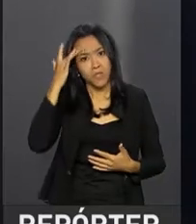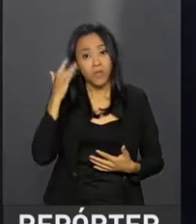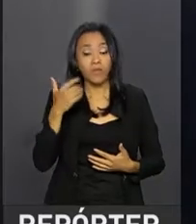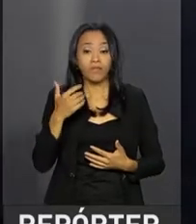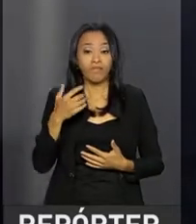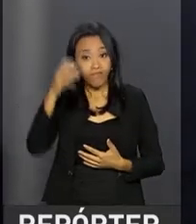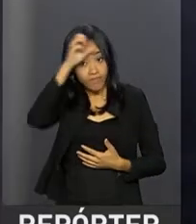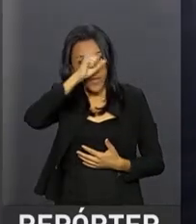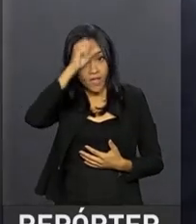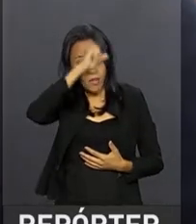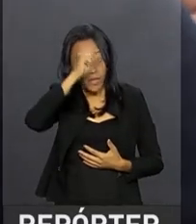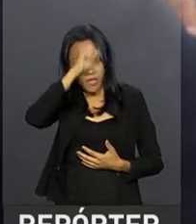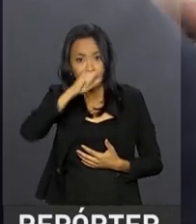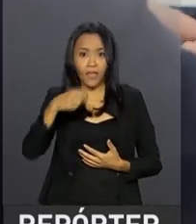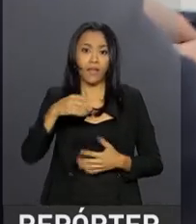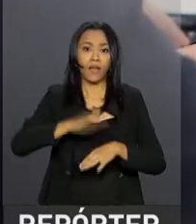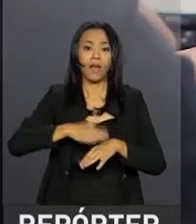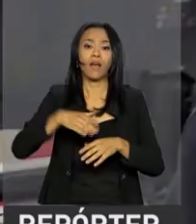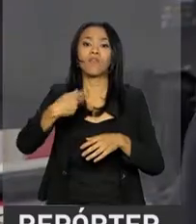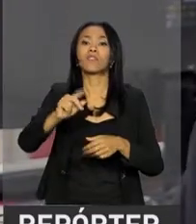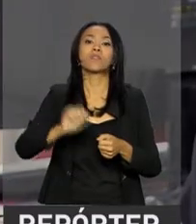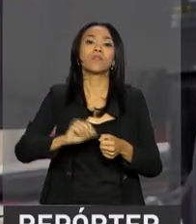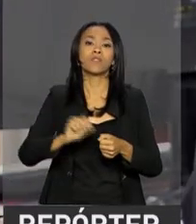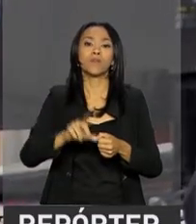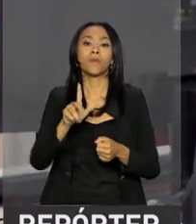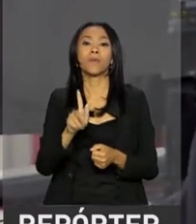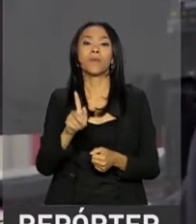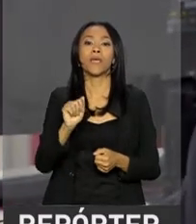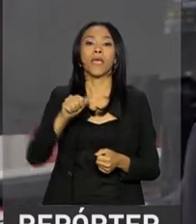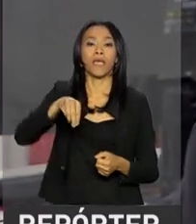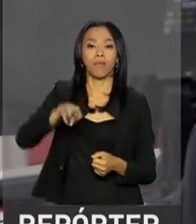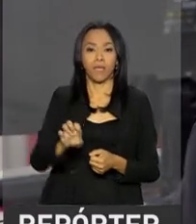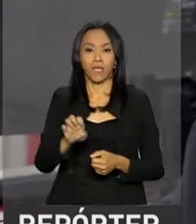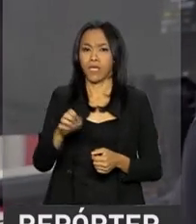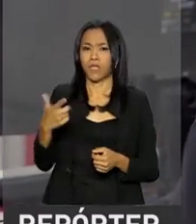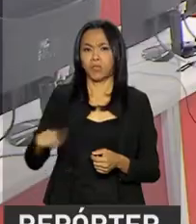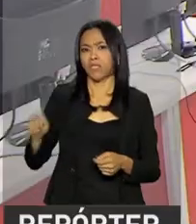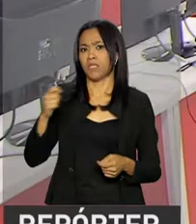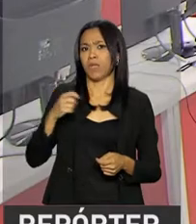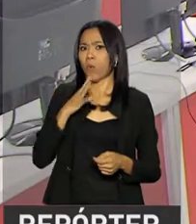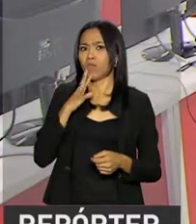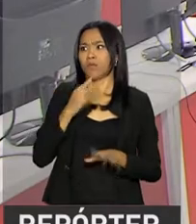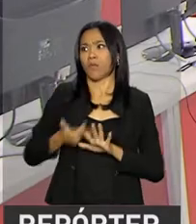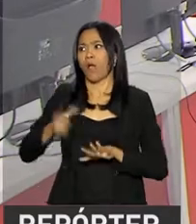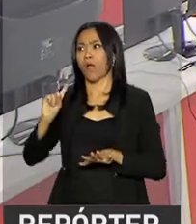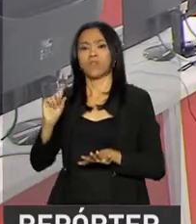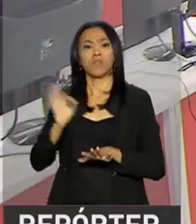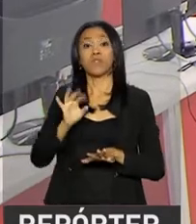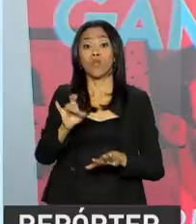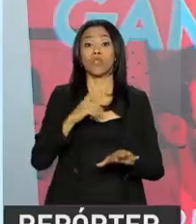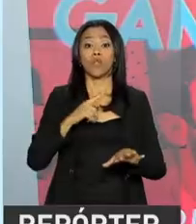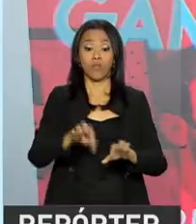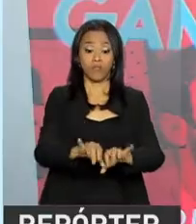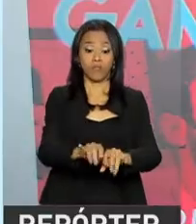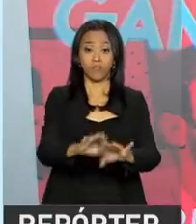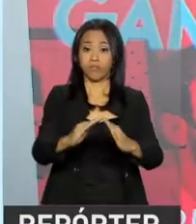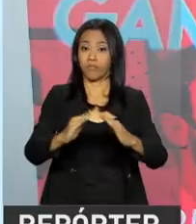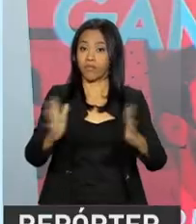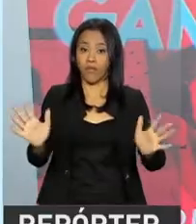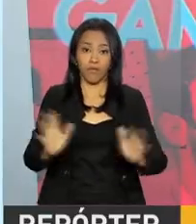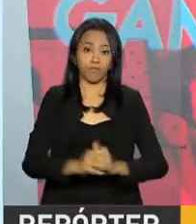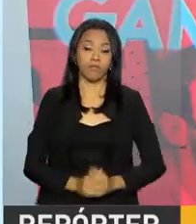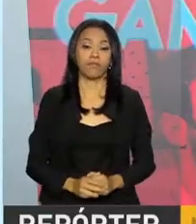aprender a desenvolver seu próprio game e não exige nenhum conhecimento prévio apenas um computador a gente